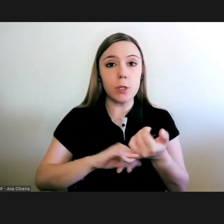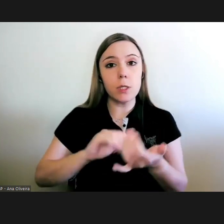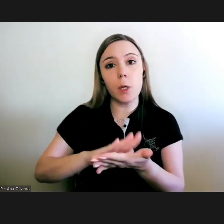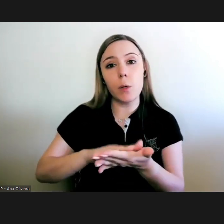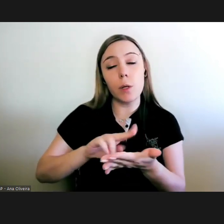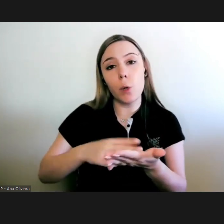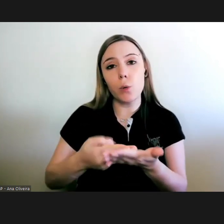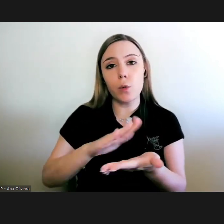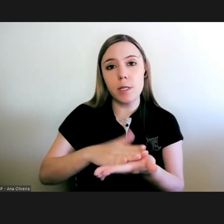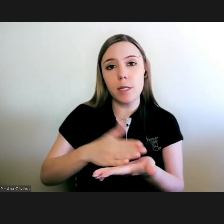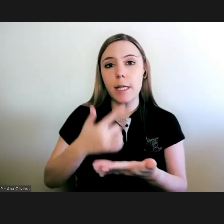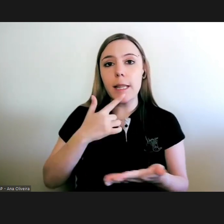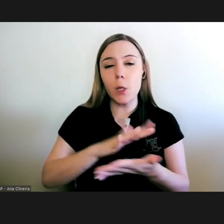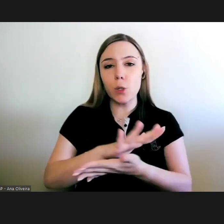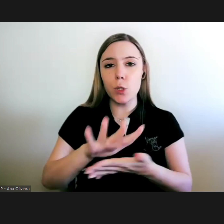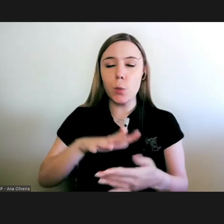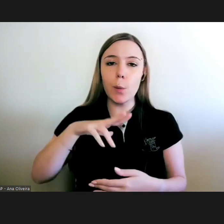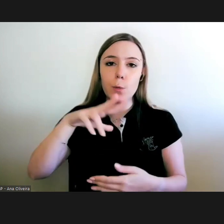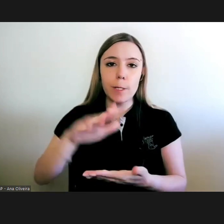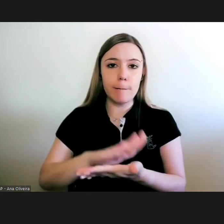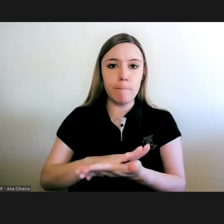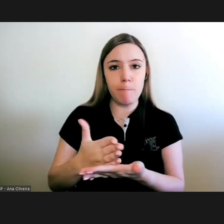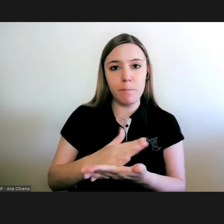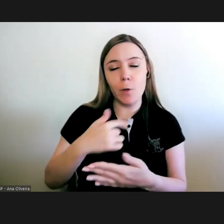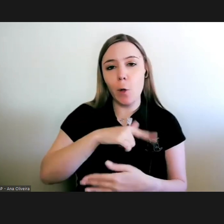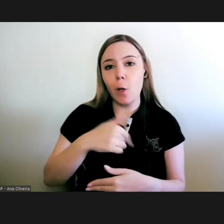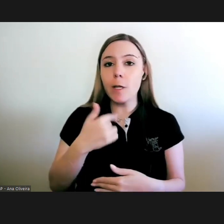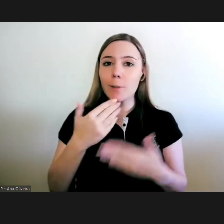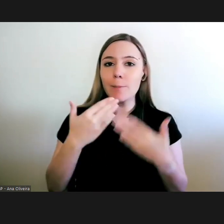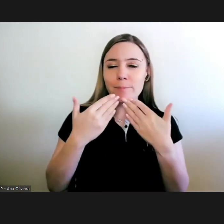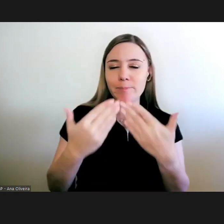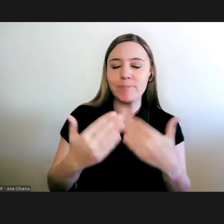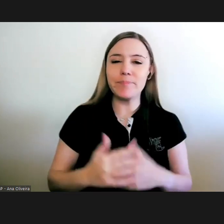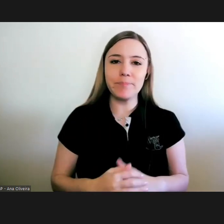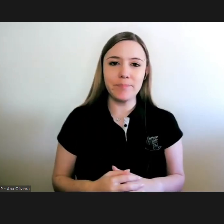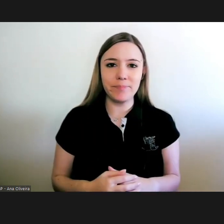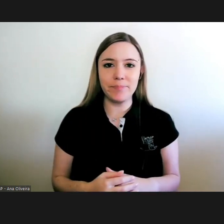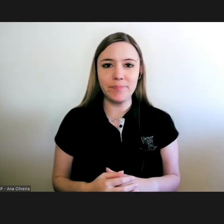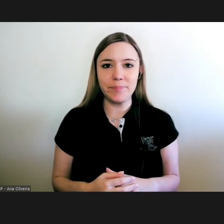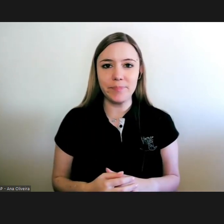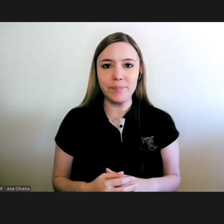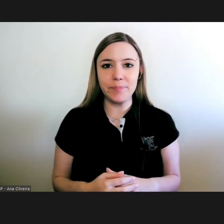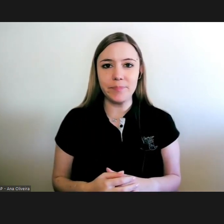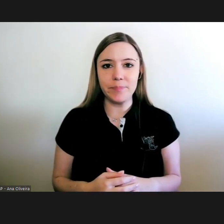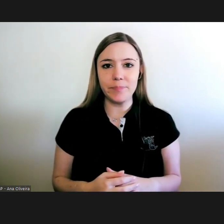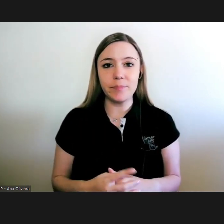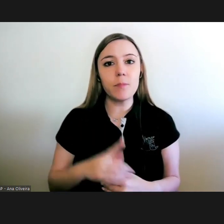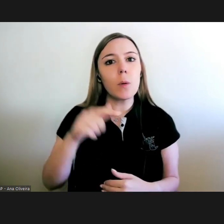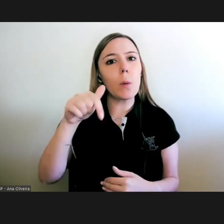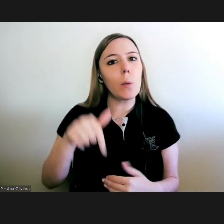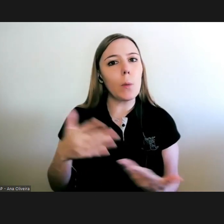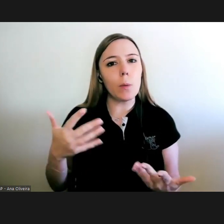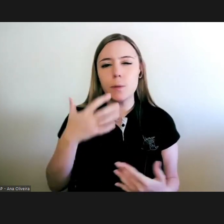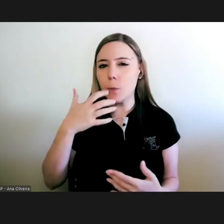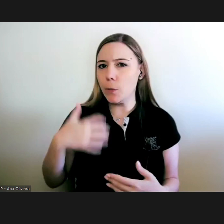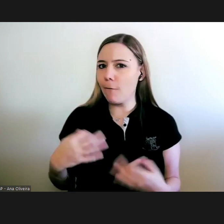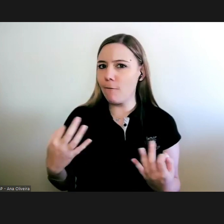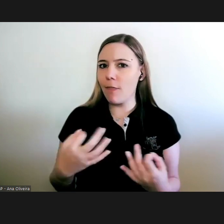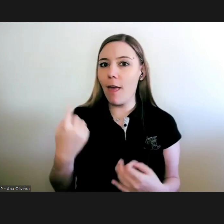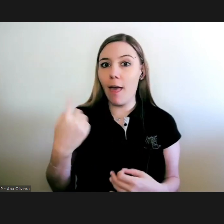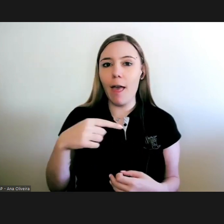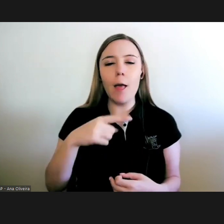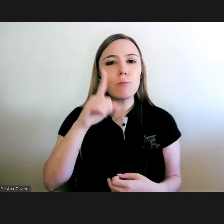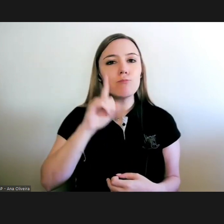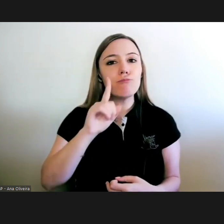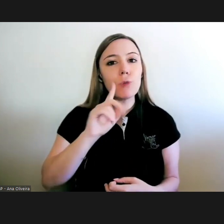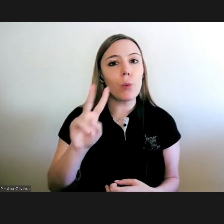e Intérpretes de Língua Gestual Portuguesa, a quem agradecemos desde já. Hoje temos a honra de contar com 2 oradoras